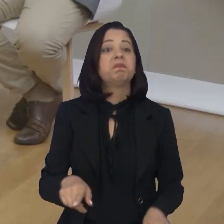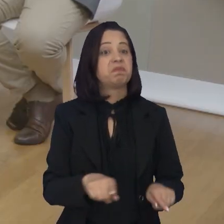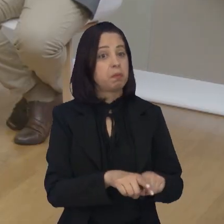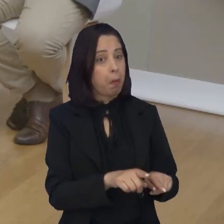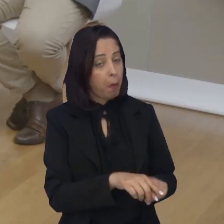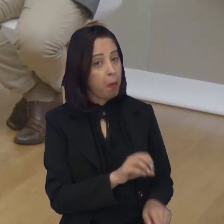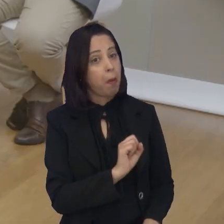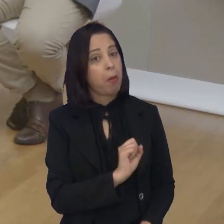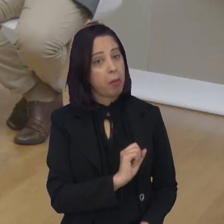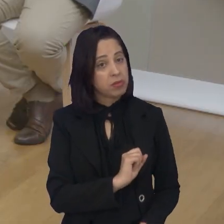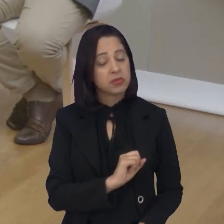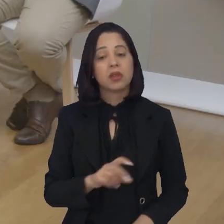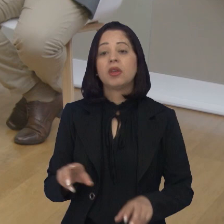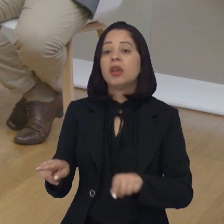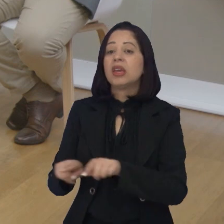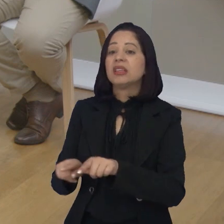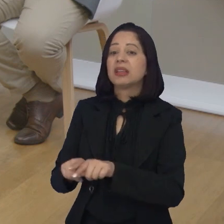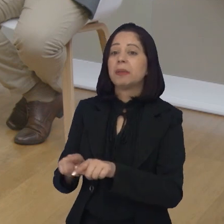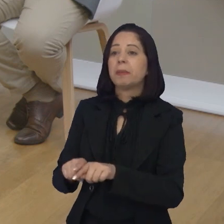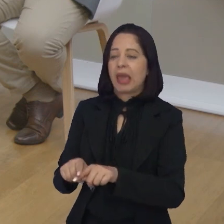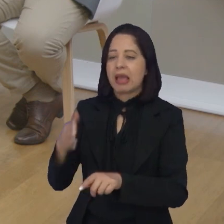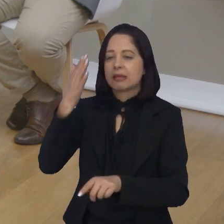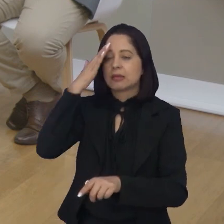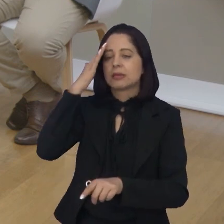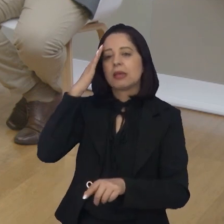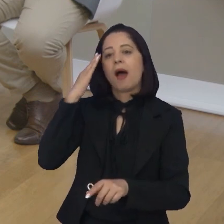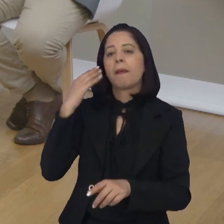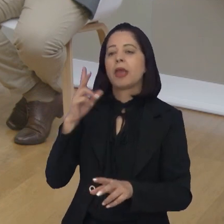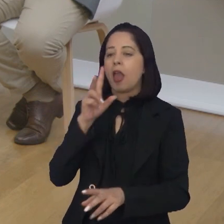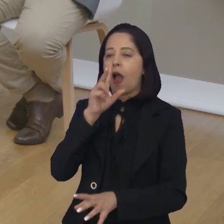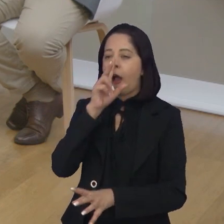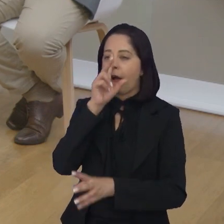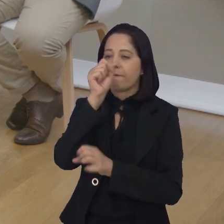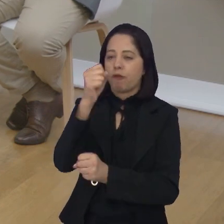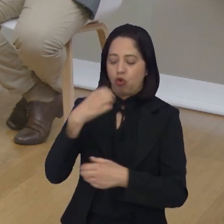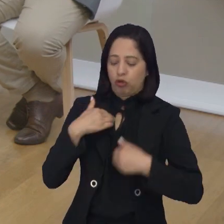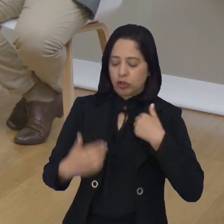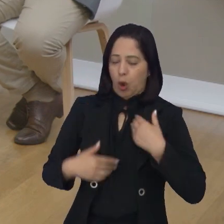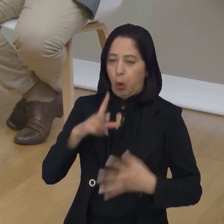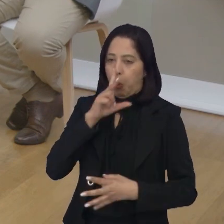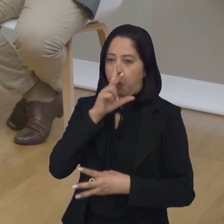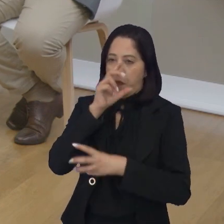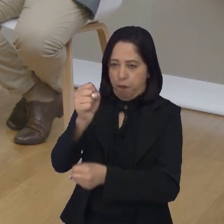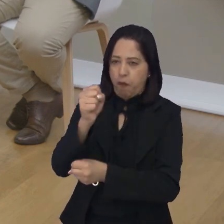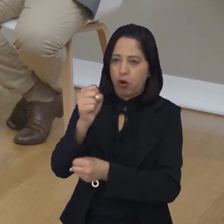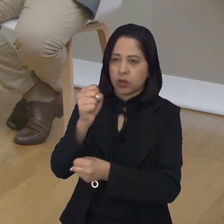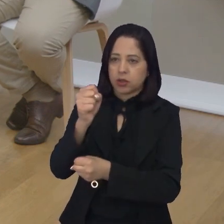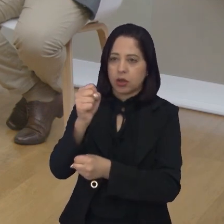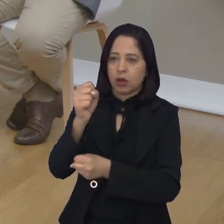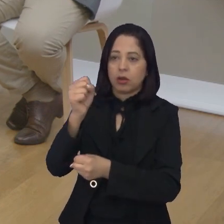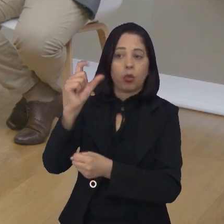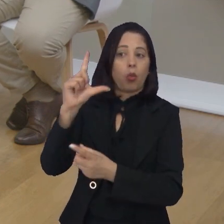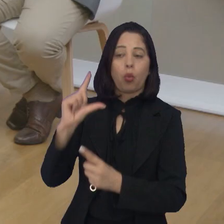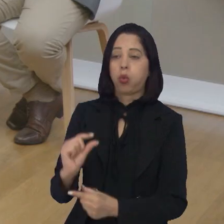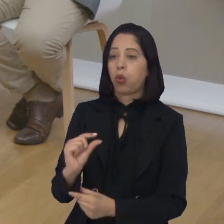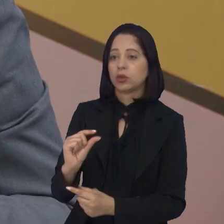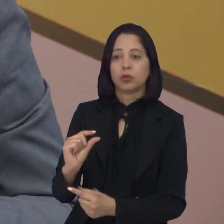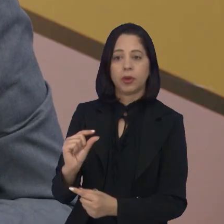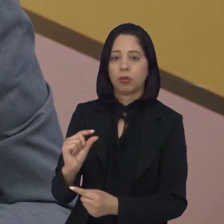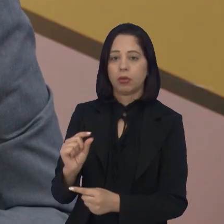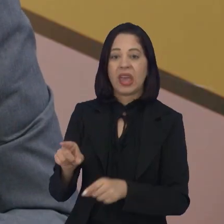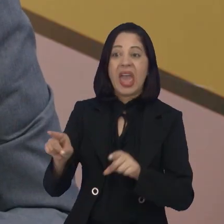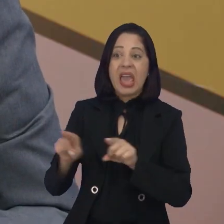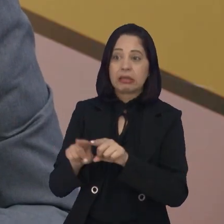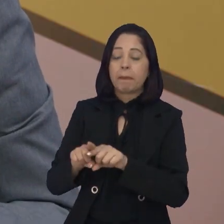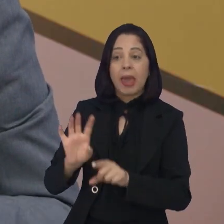com relação até à nossa força motora, nossa quantidade de músculo está muito relacionado com quadros demenciais,